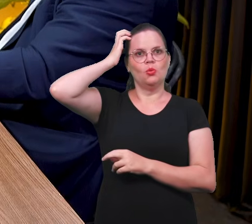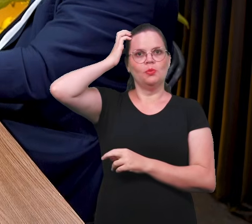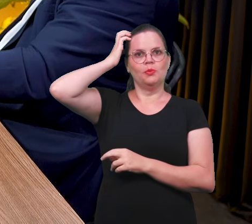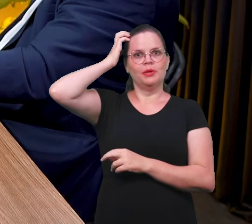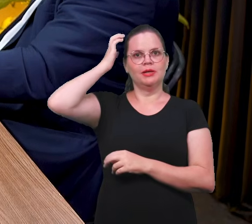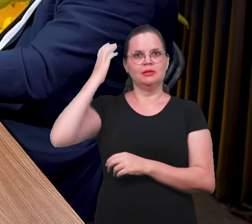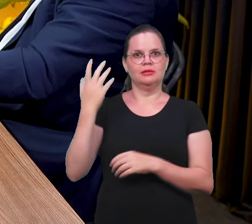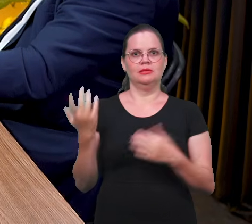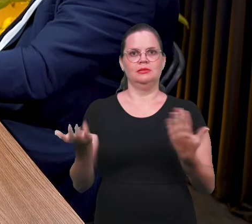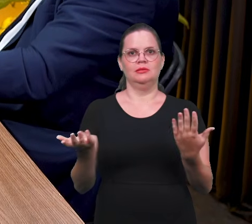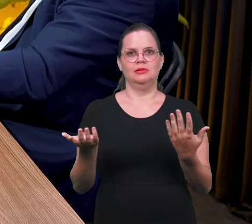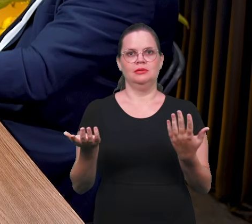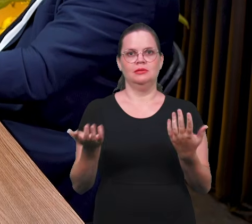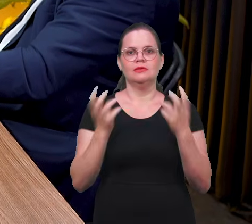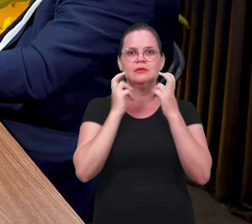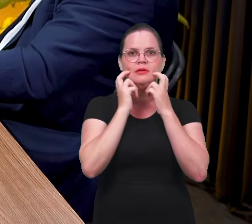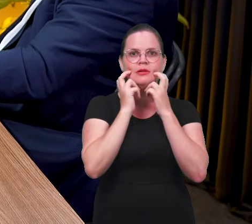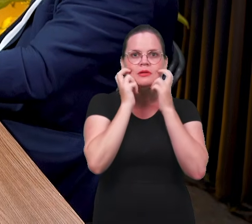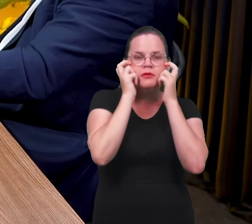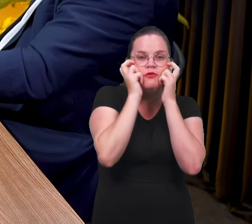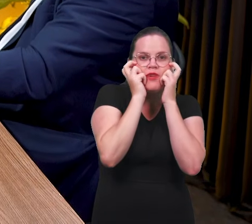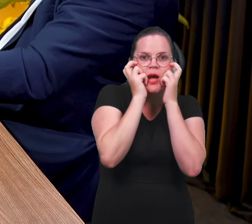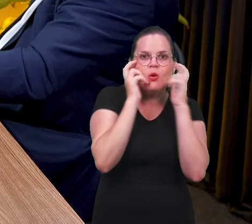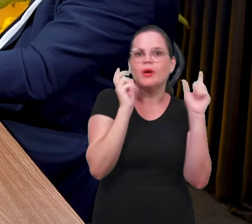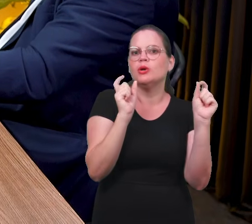Vergonha. A diferença de vergonha e culpa.